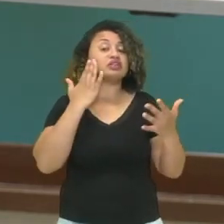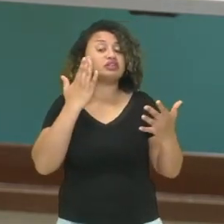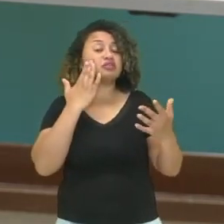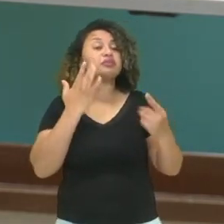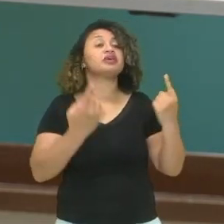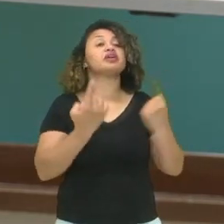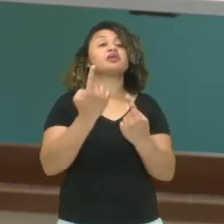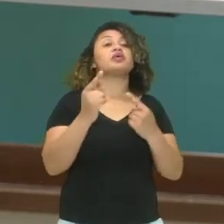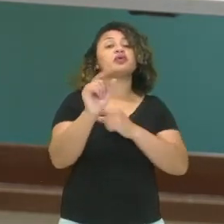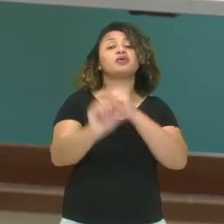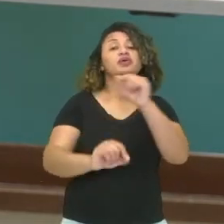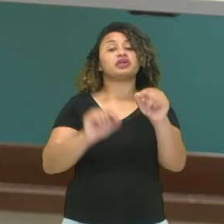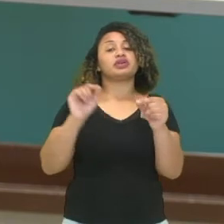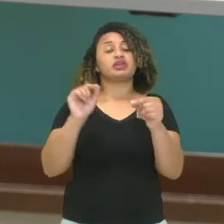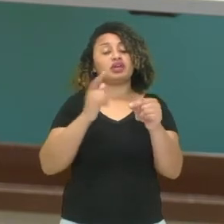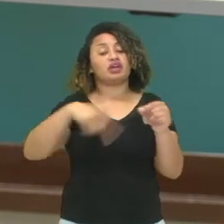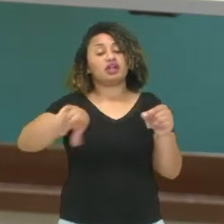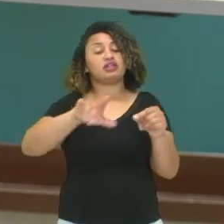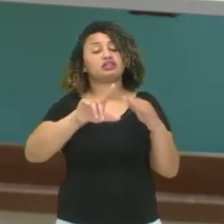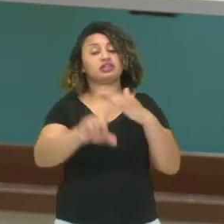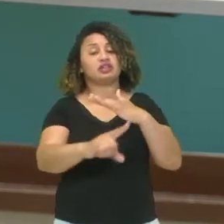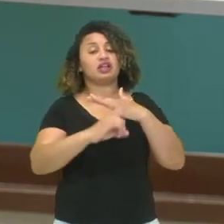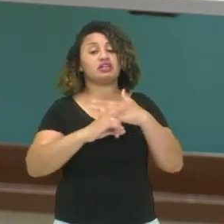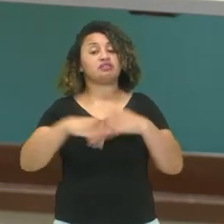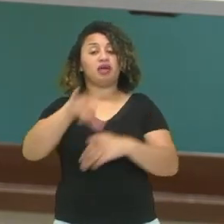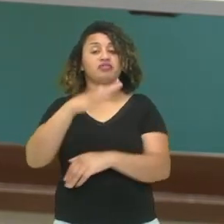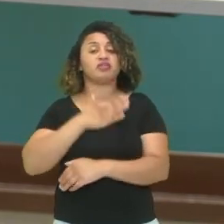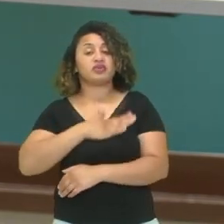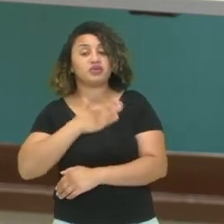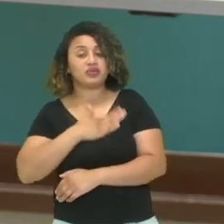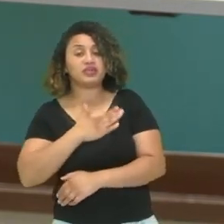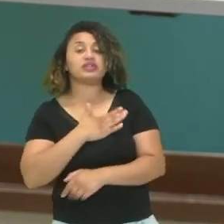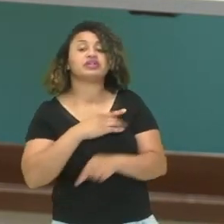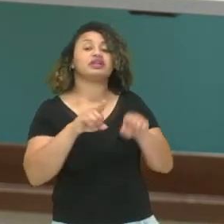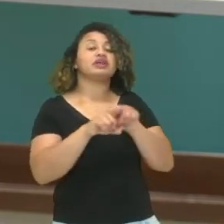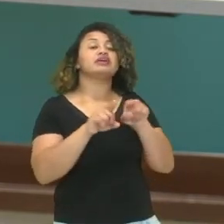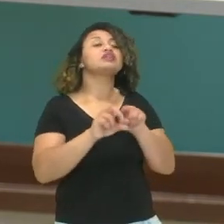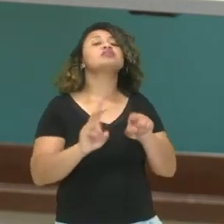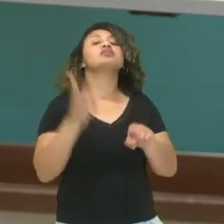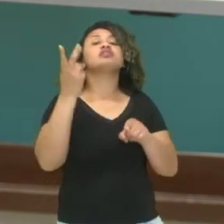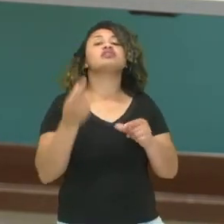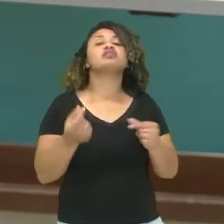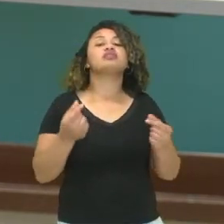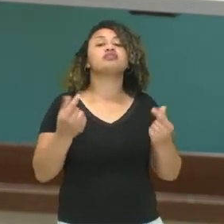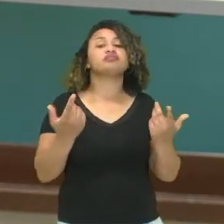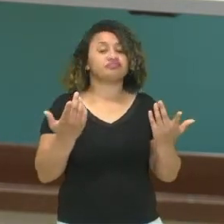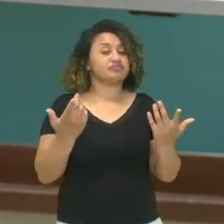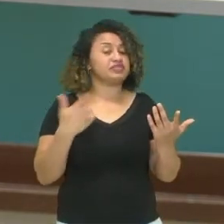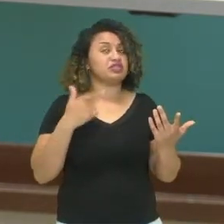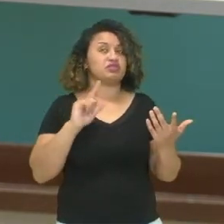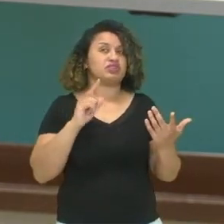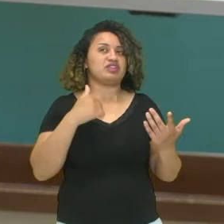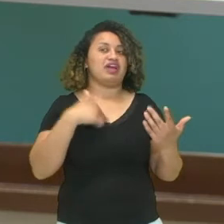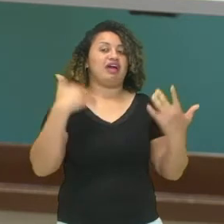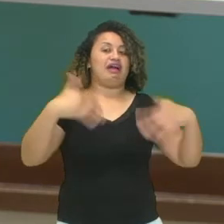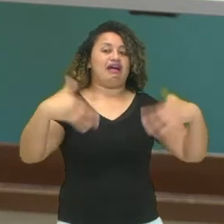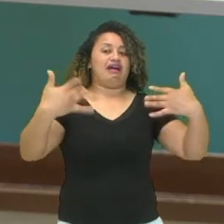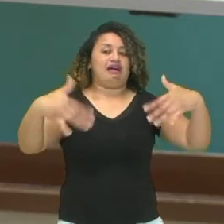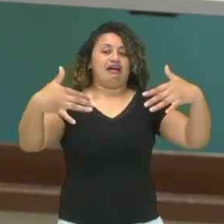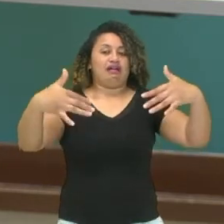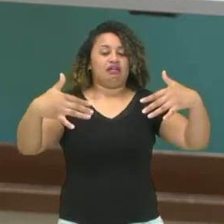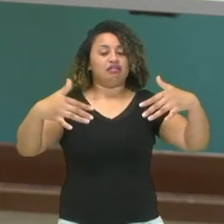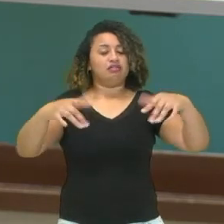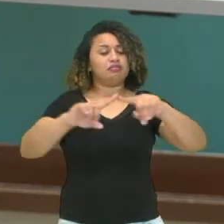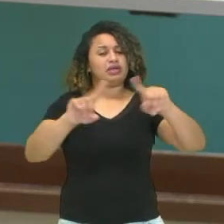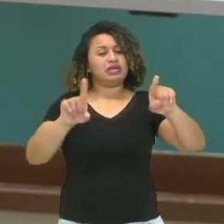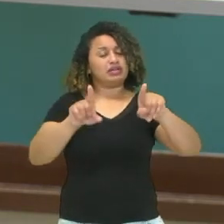tipo de peças as clientes mais vão gostar e também em termos de preços. que não é um preço muito exorbitante e também um